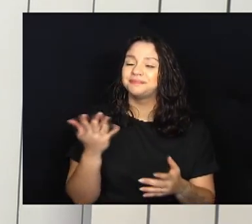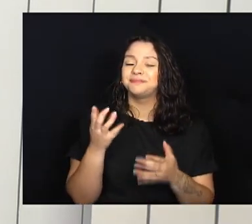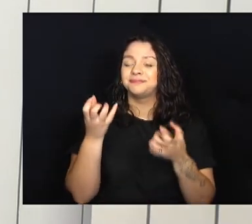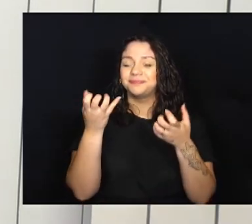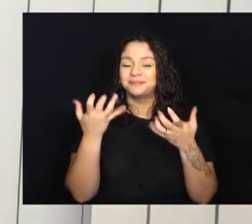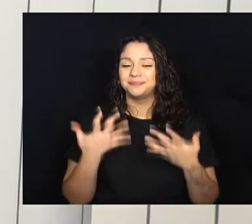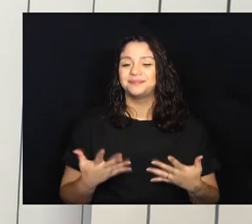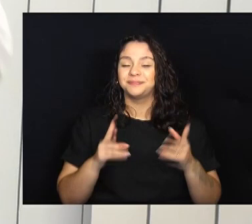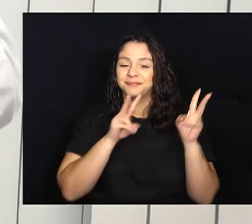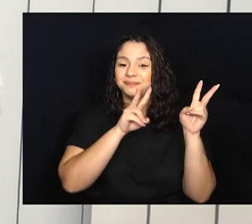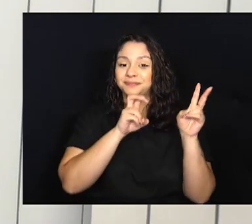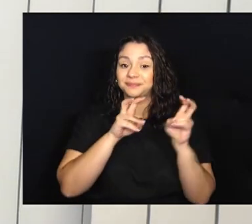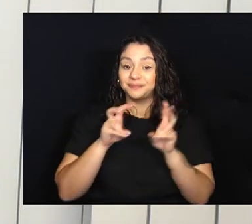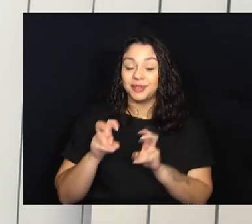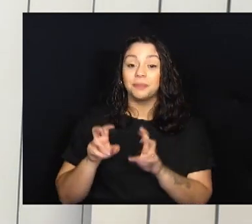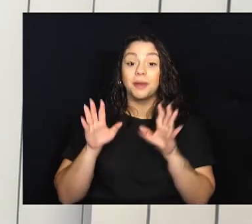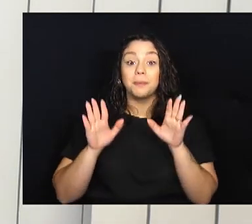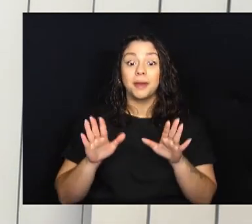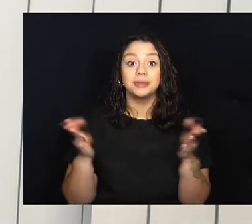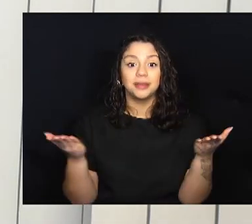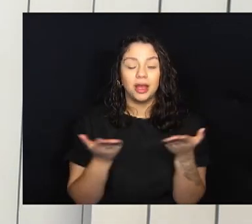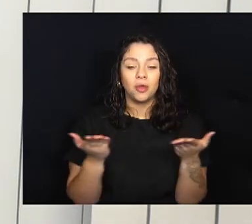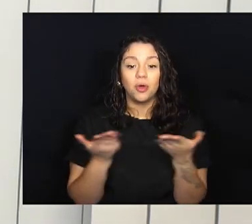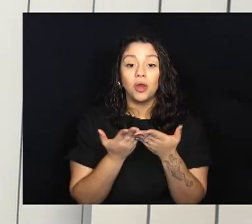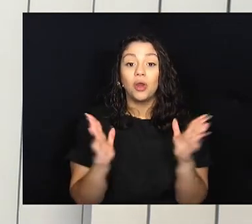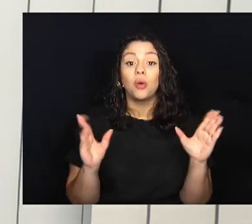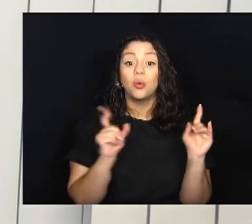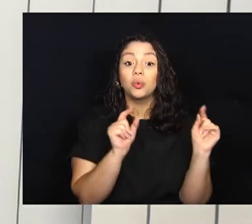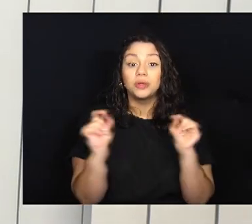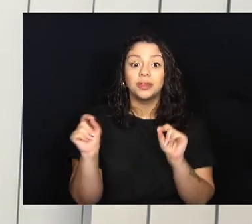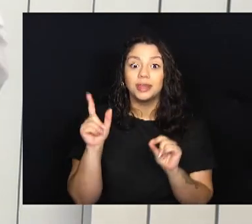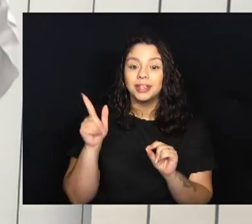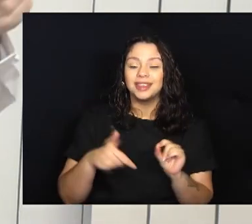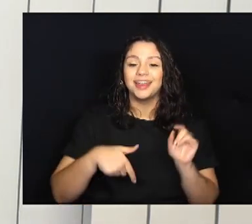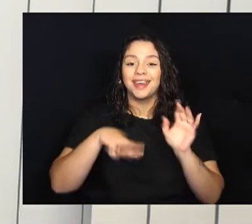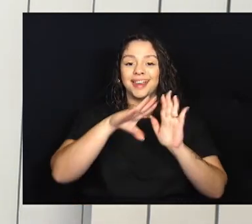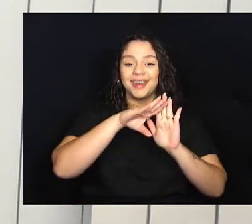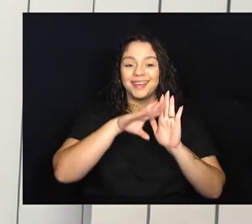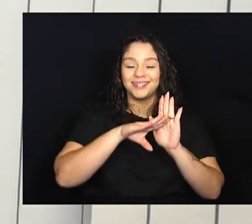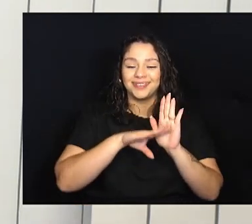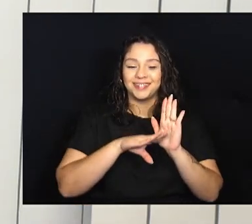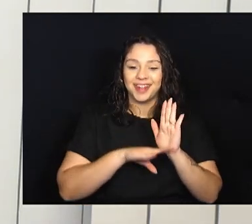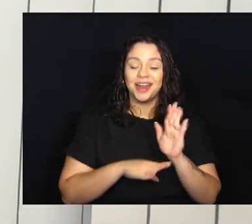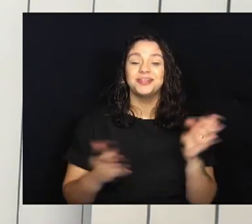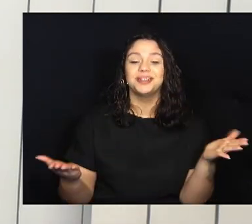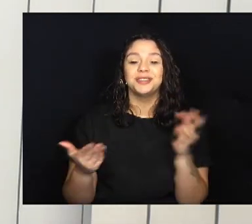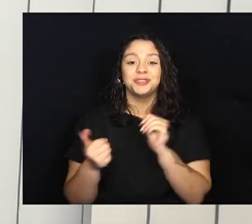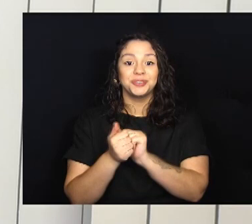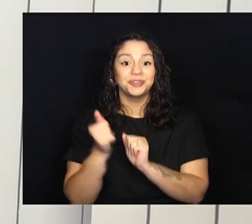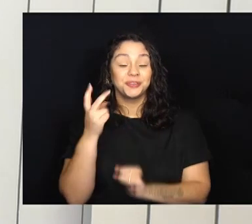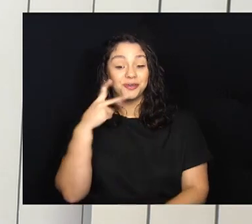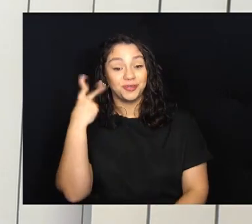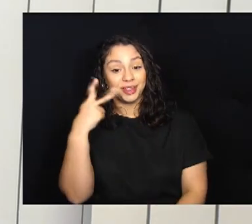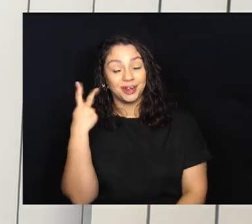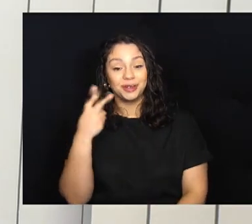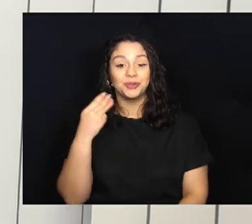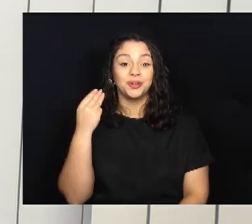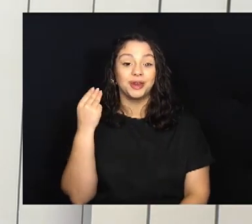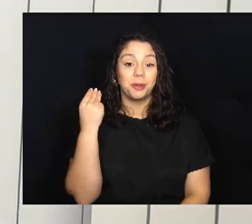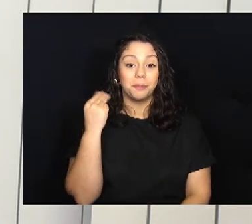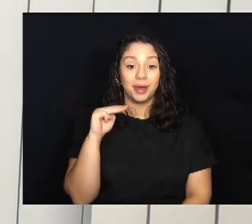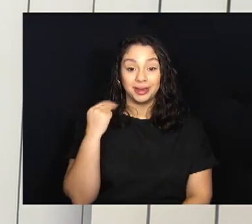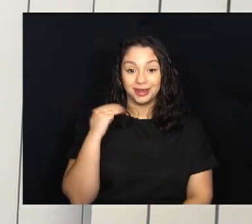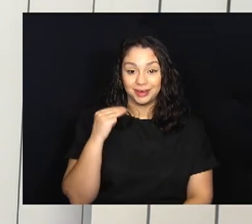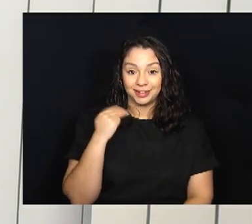muitos assuntos, mas a gente abre a edição de hoje com o Em Pauta, porque eu estou com a vereadora Mariana Conte, que está